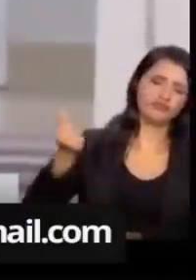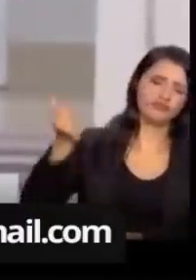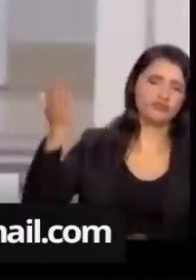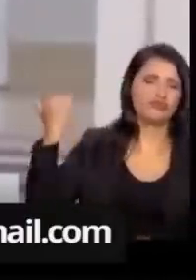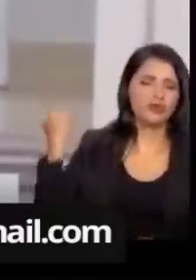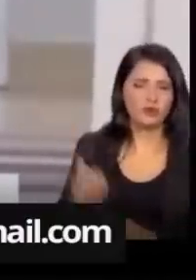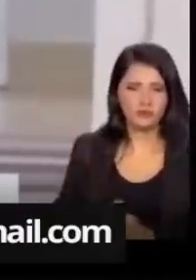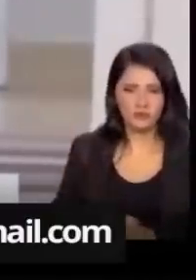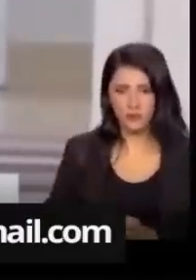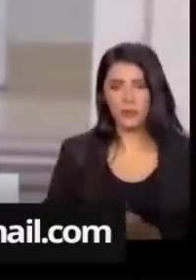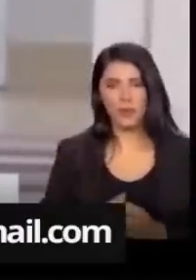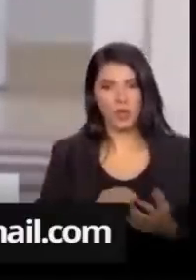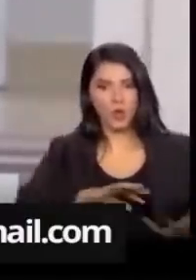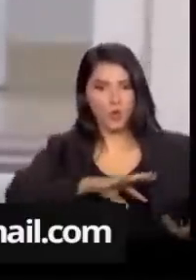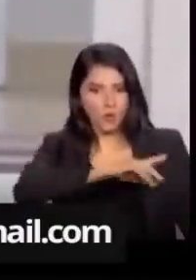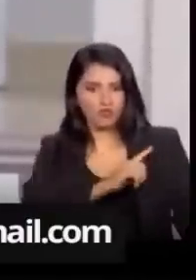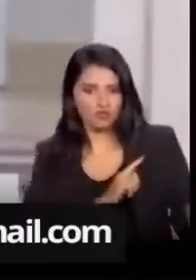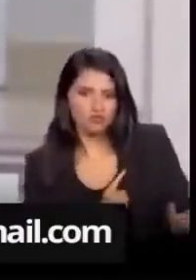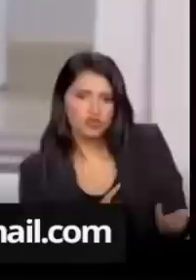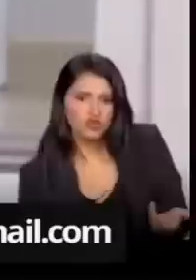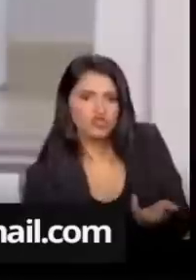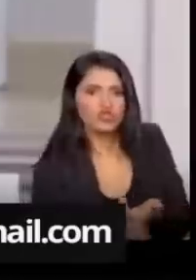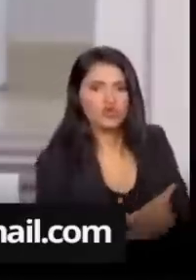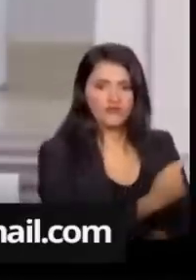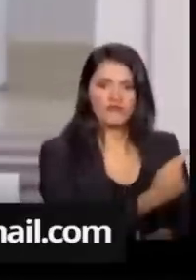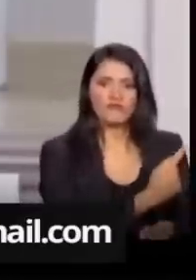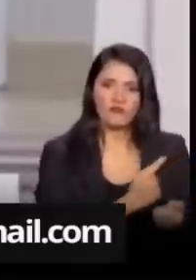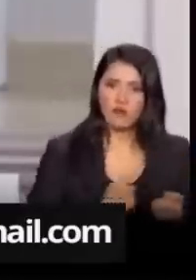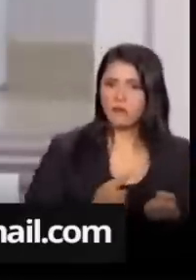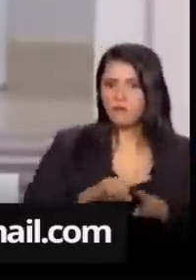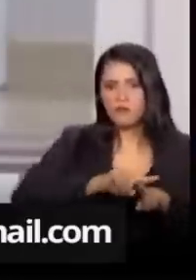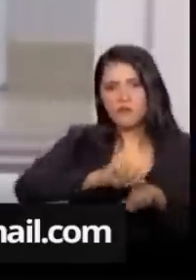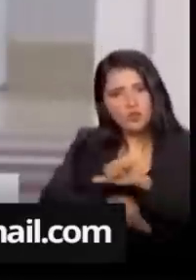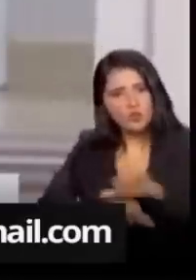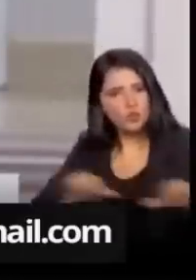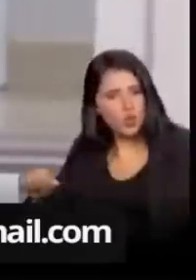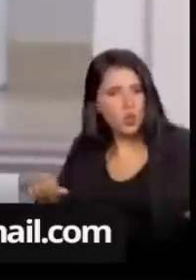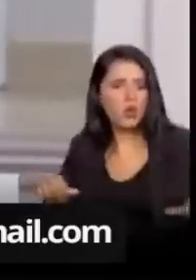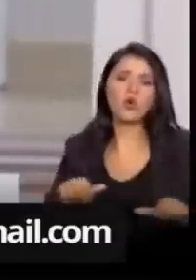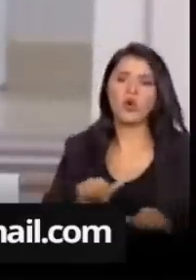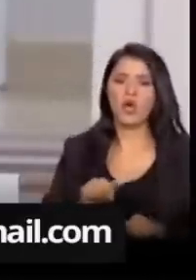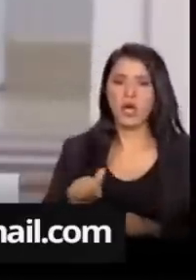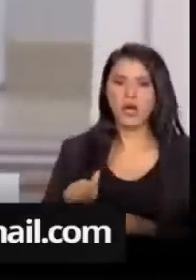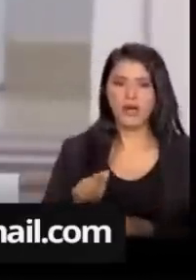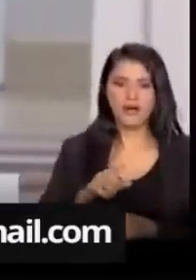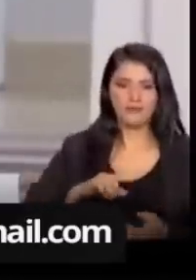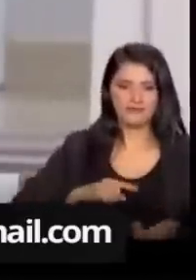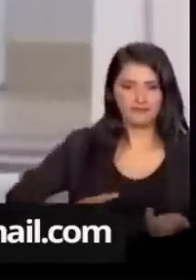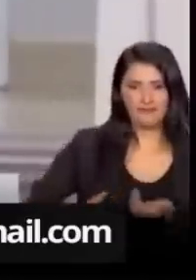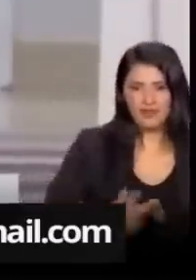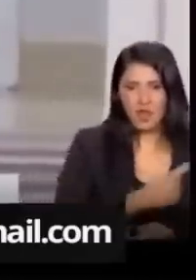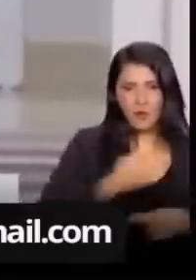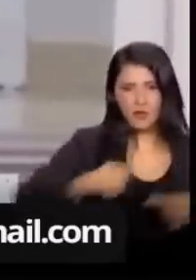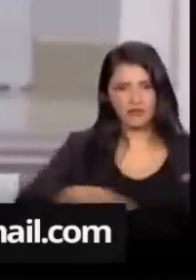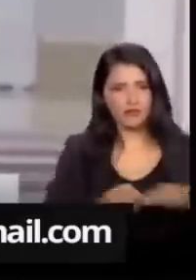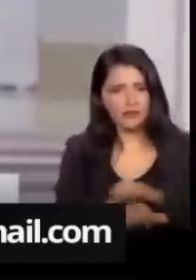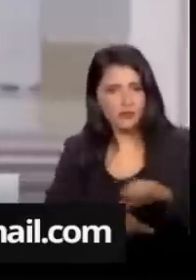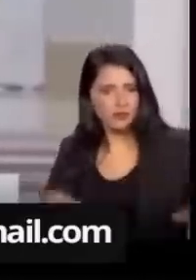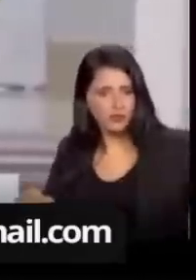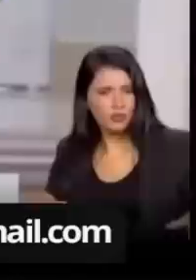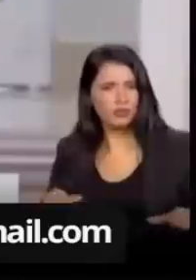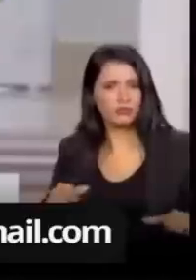a geografia do mundo mudou a geopolítica mudou a economia mudou então nós precisamos